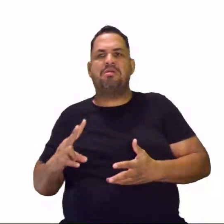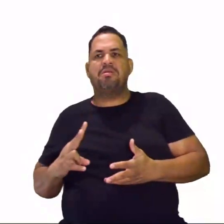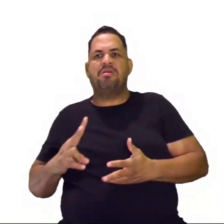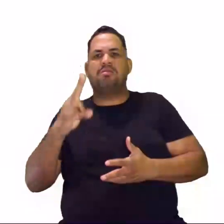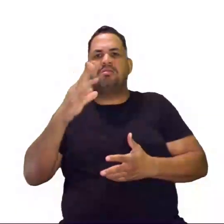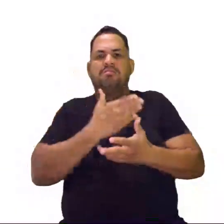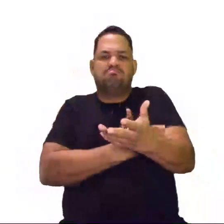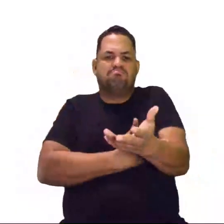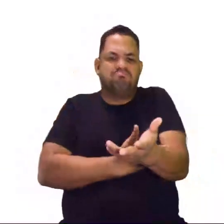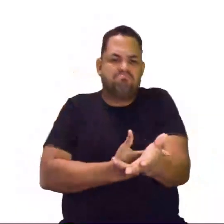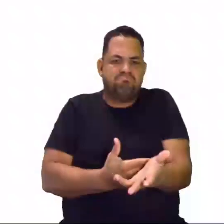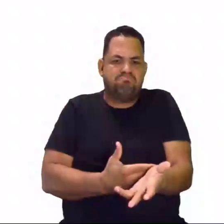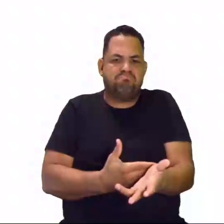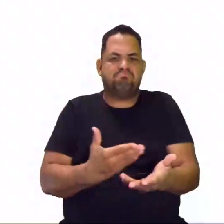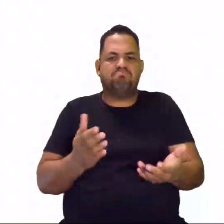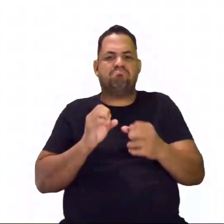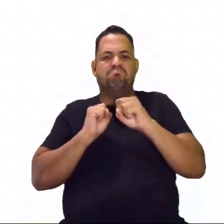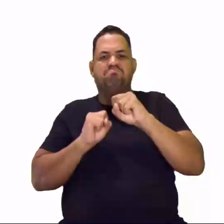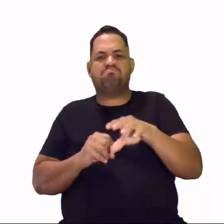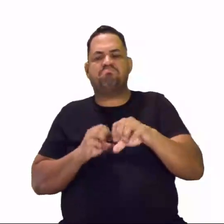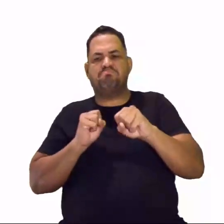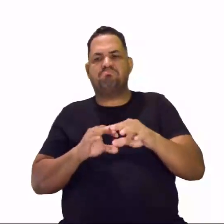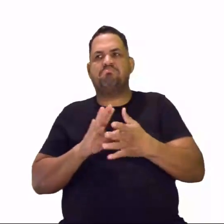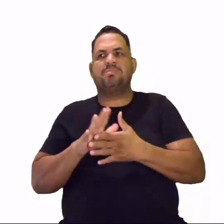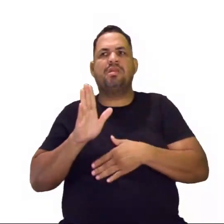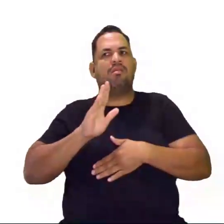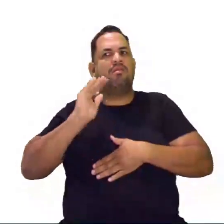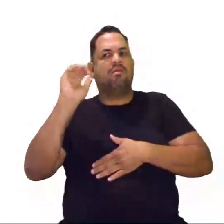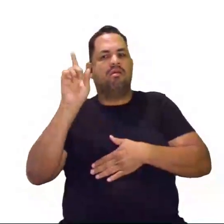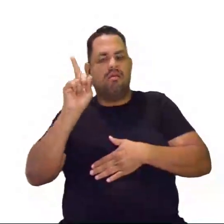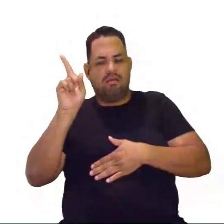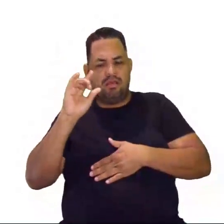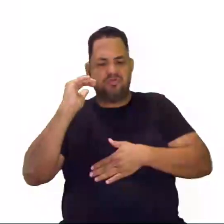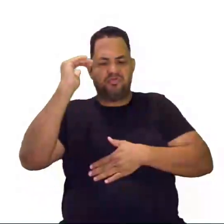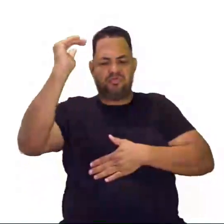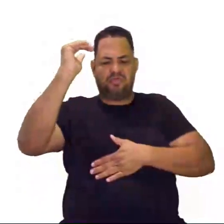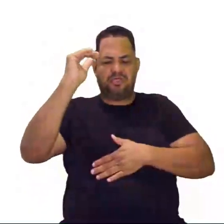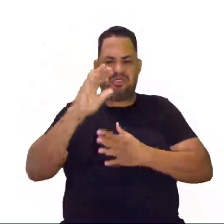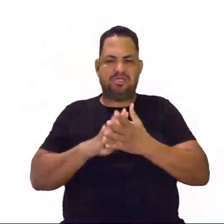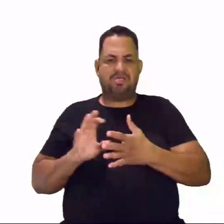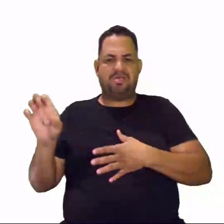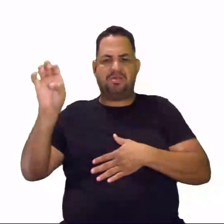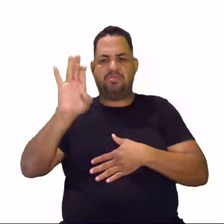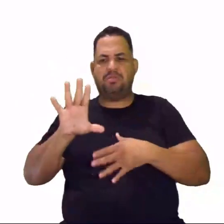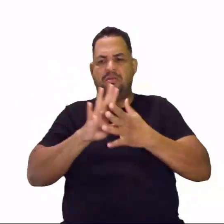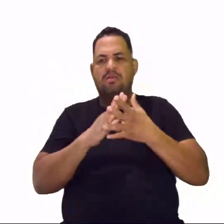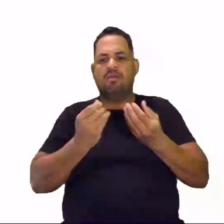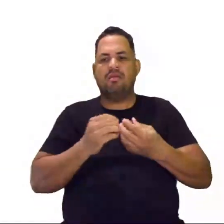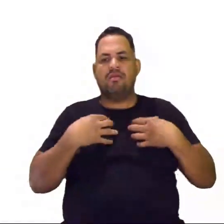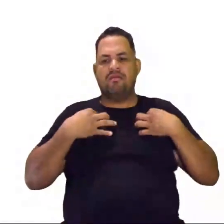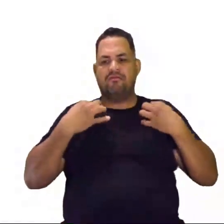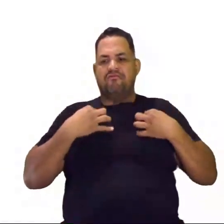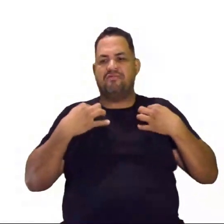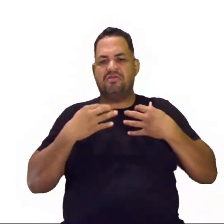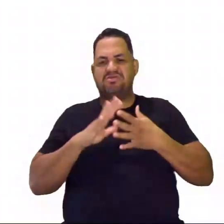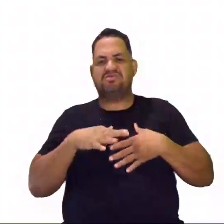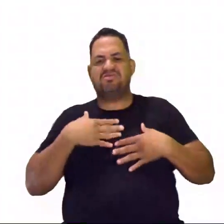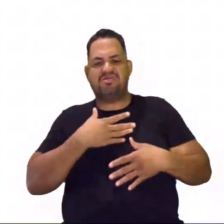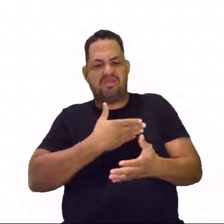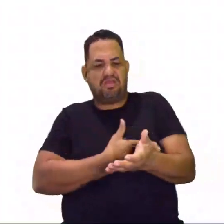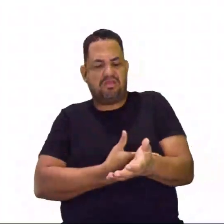a educação deles, o modo de vestir deles. Eles são um povo